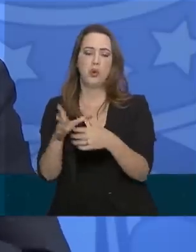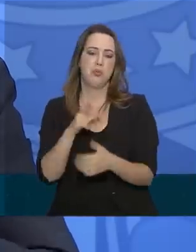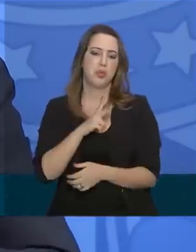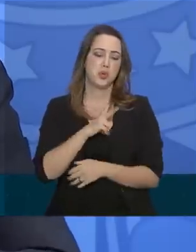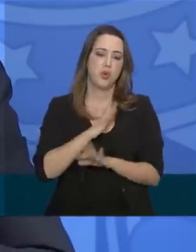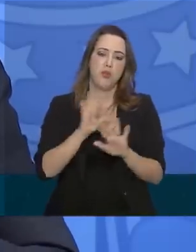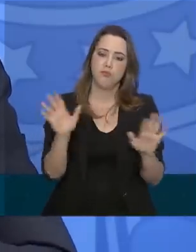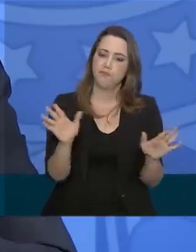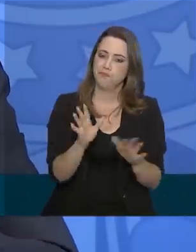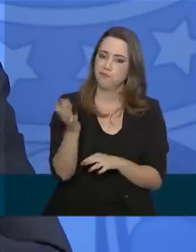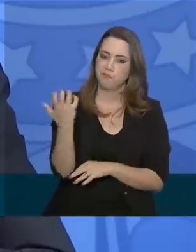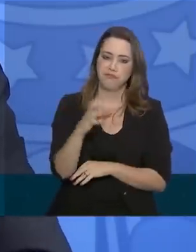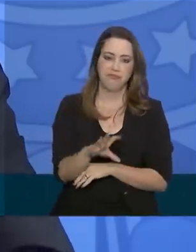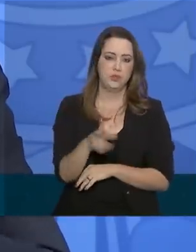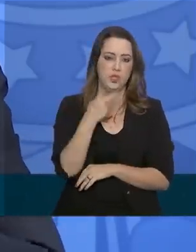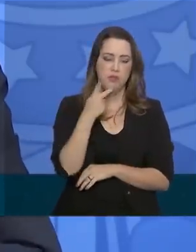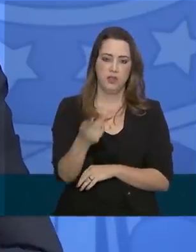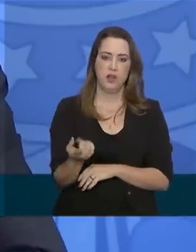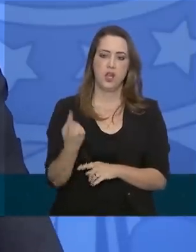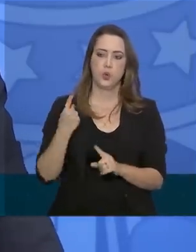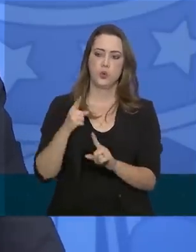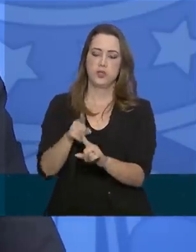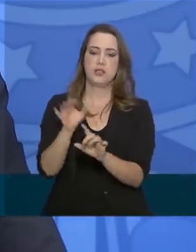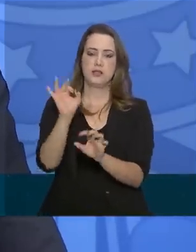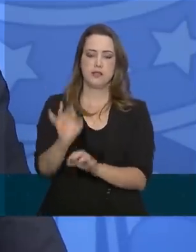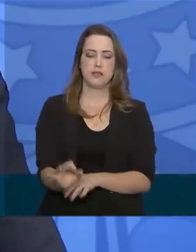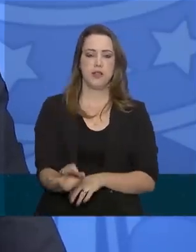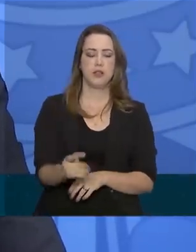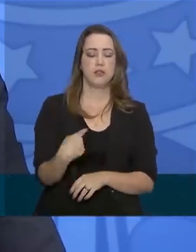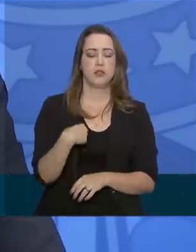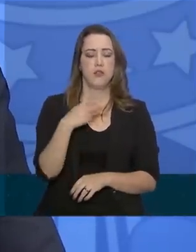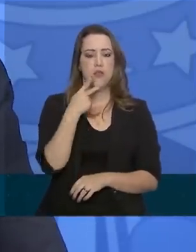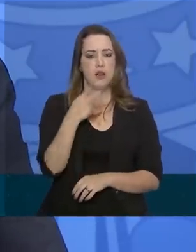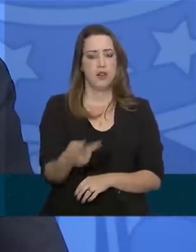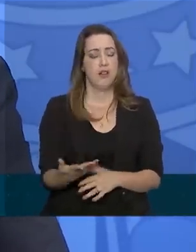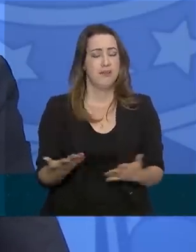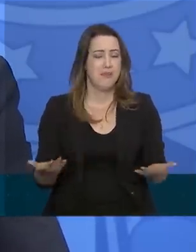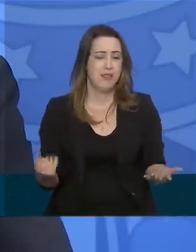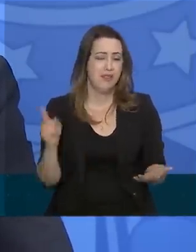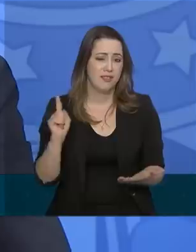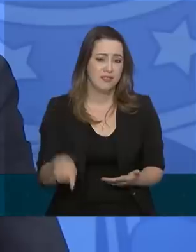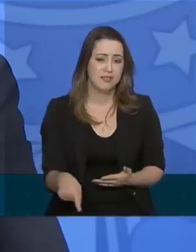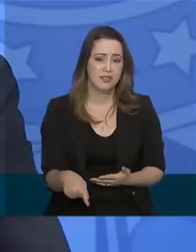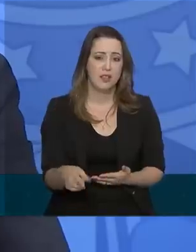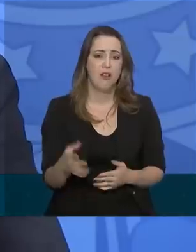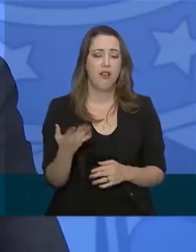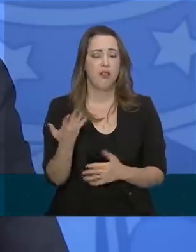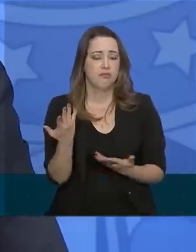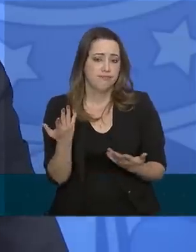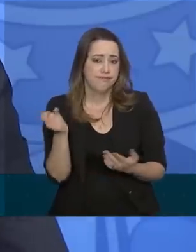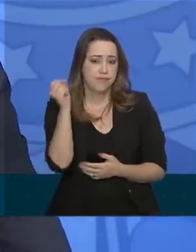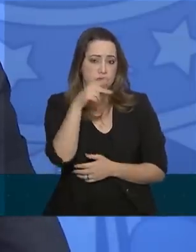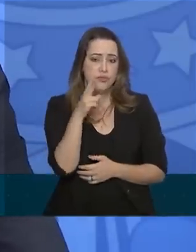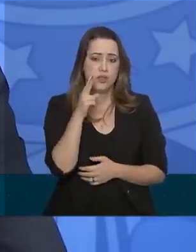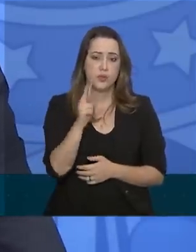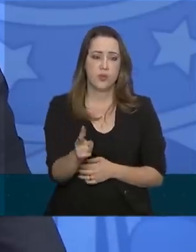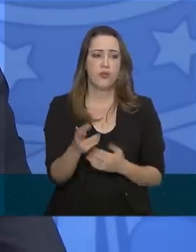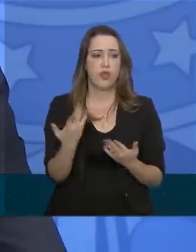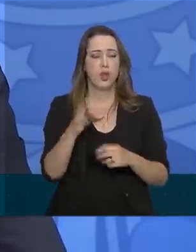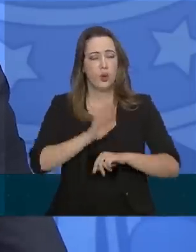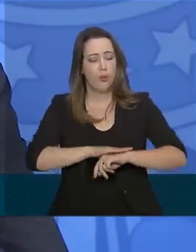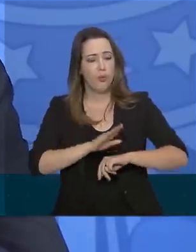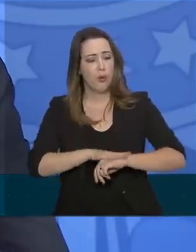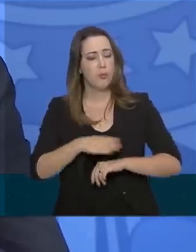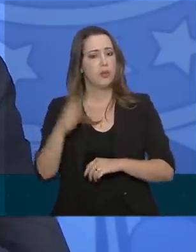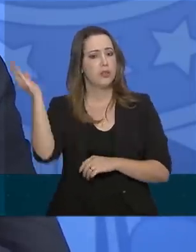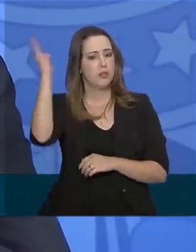ou deixe-o só focus alguém tiver certeza é no tocantins é mas é muito estranho o que aconteceu no momento que o